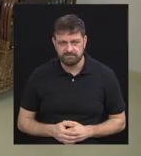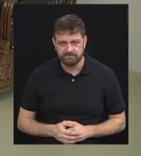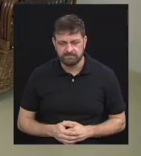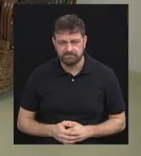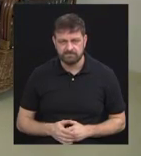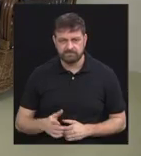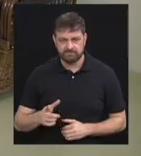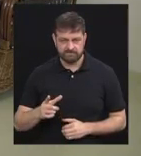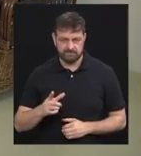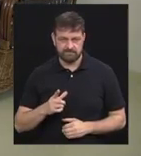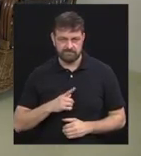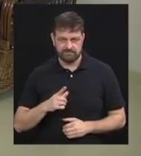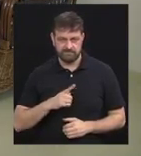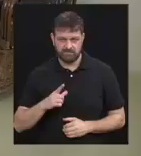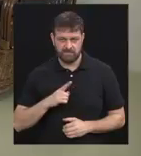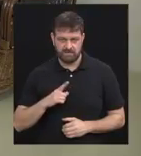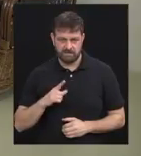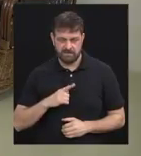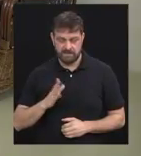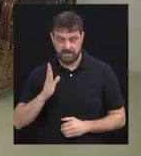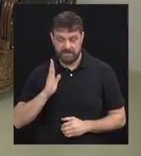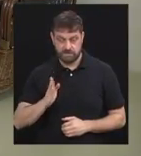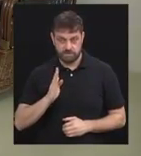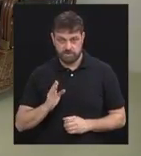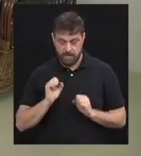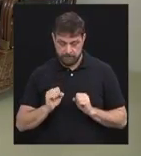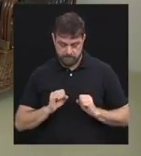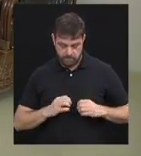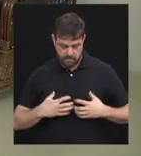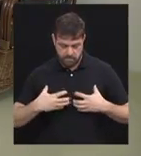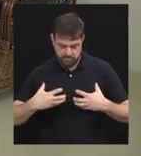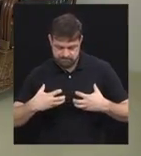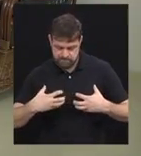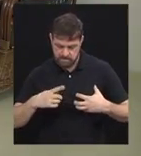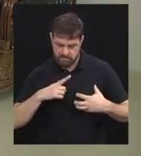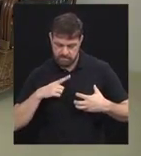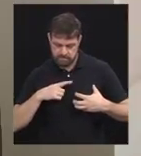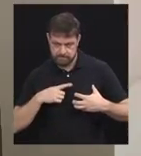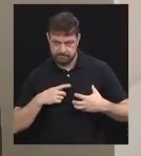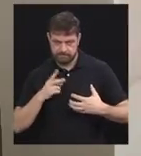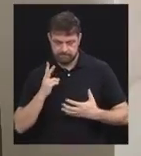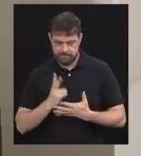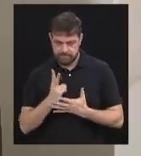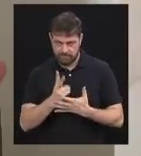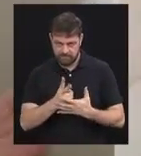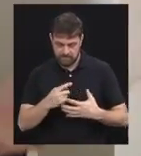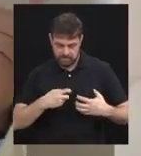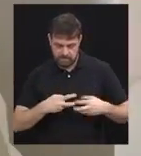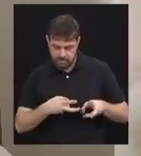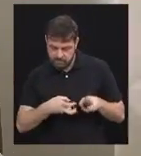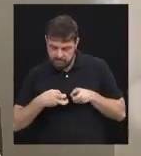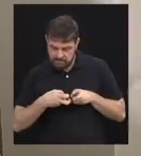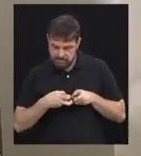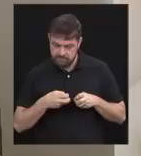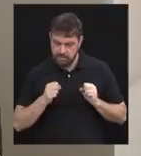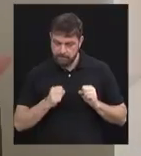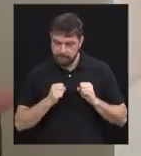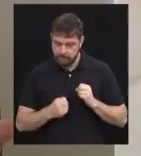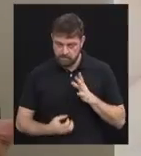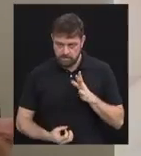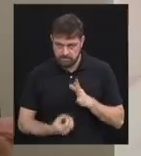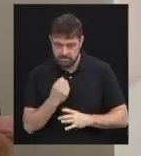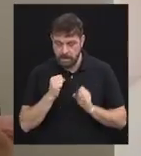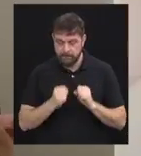uma alteração histológica na mama com muitas células alteradas, elas poderiam